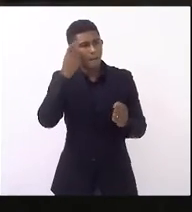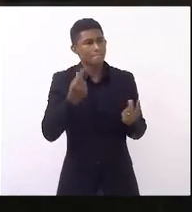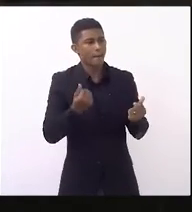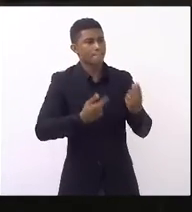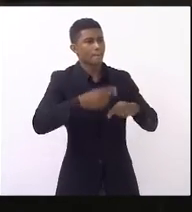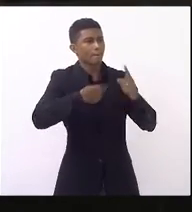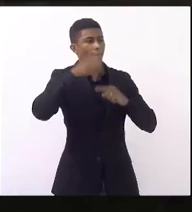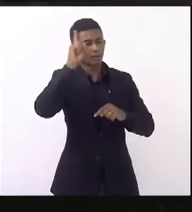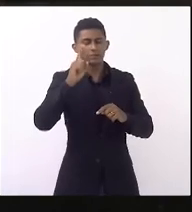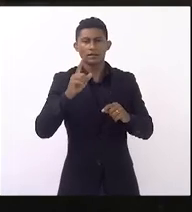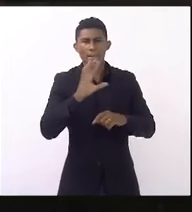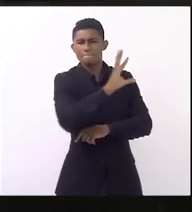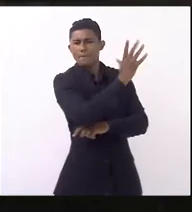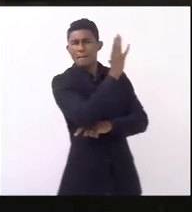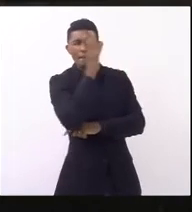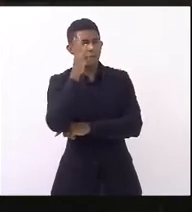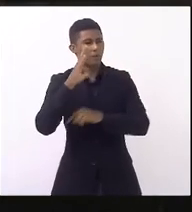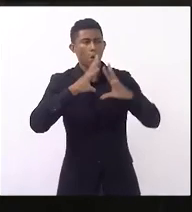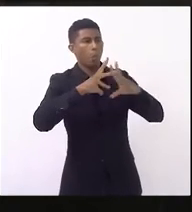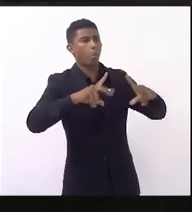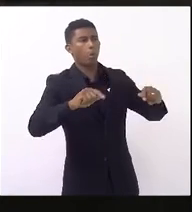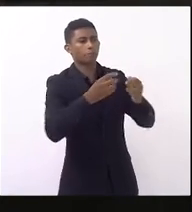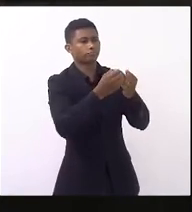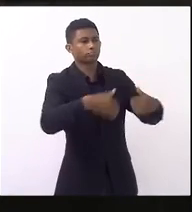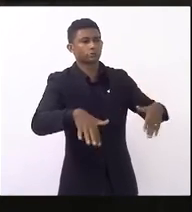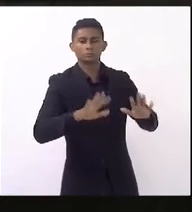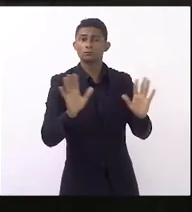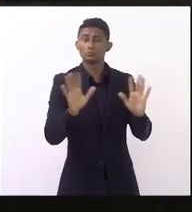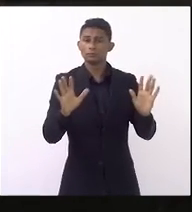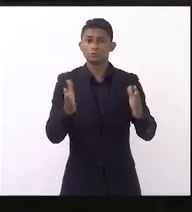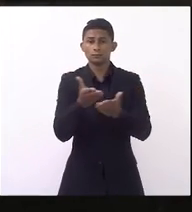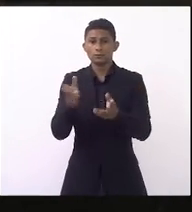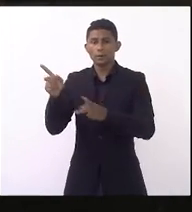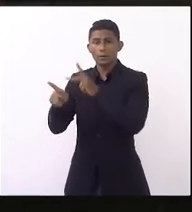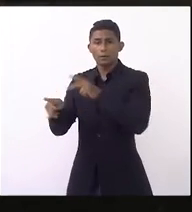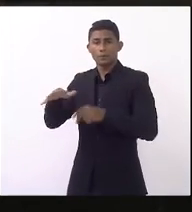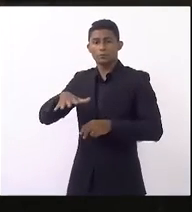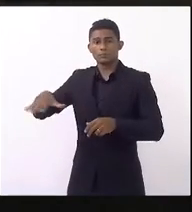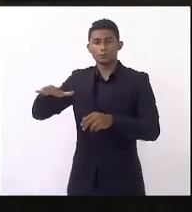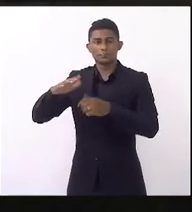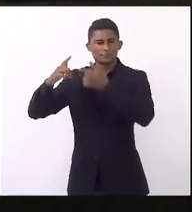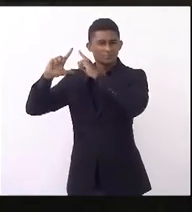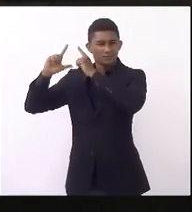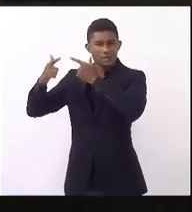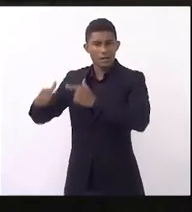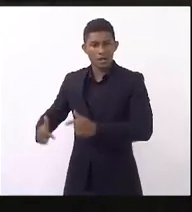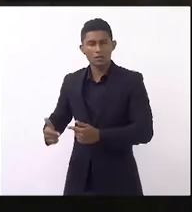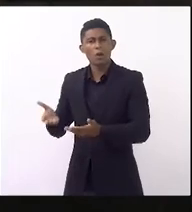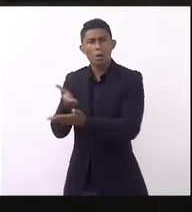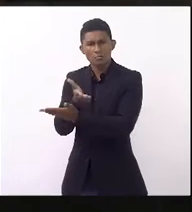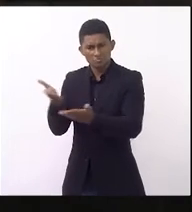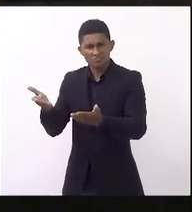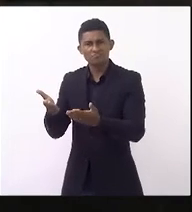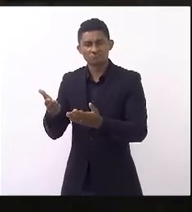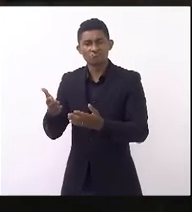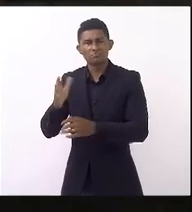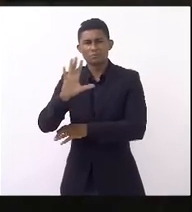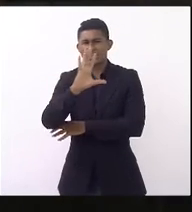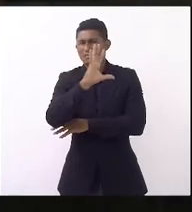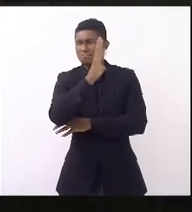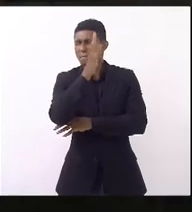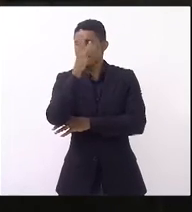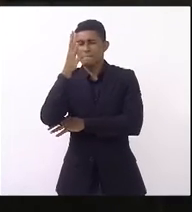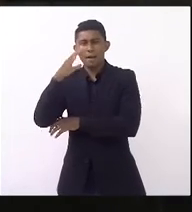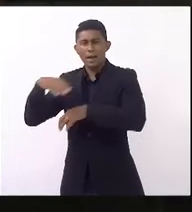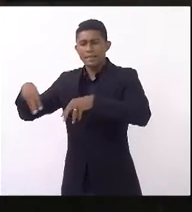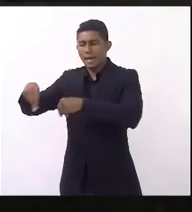o meio ambiente, né? Não é à toa que, quando a gente fala que os povos tradicionais são os verdadeiros guardiões da terra,